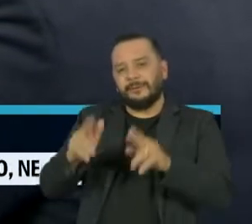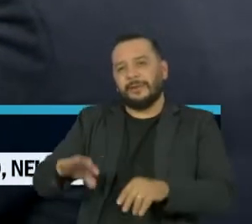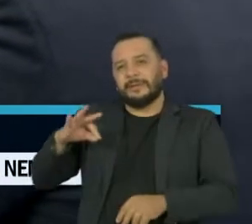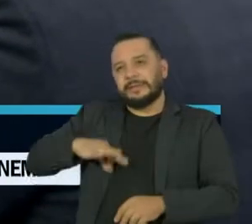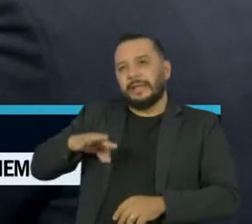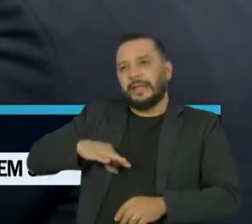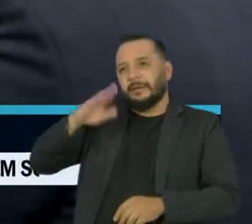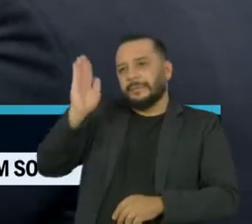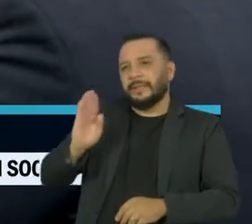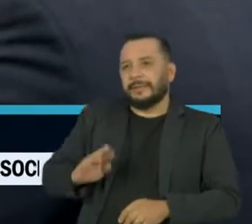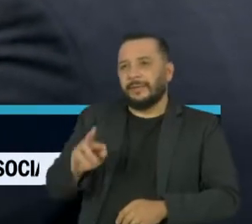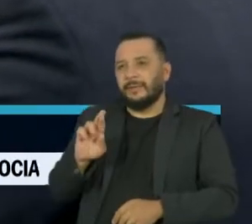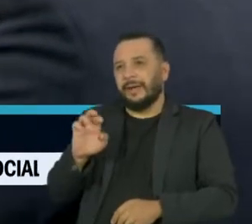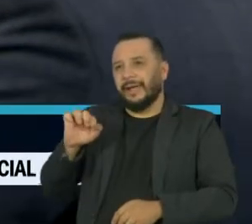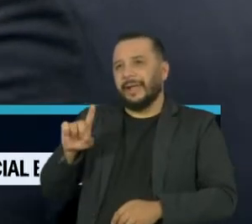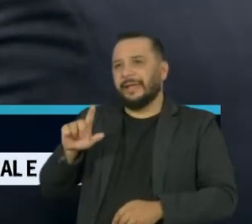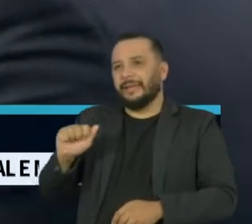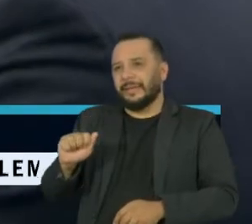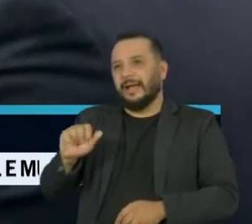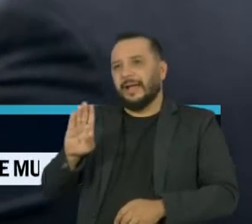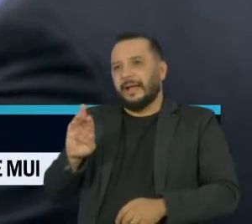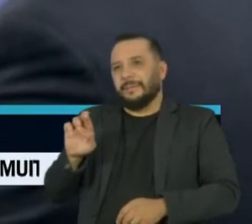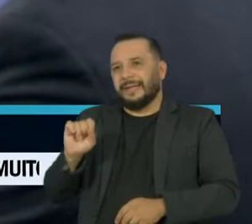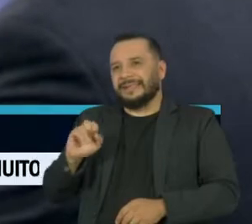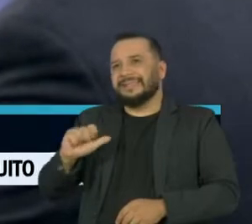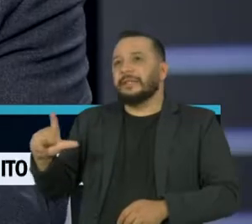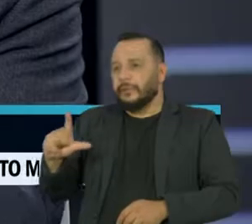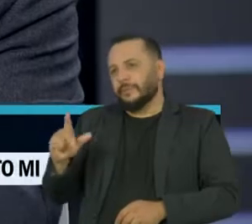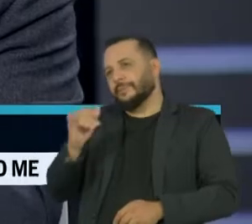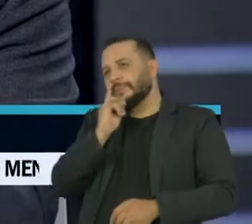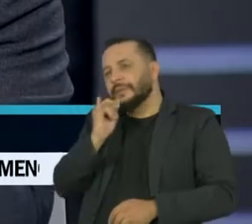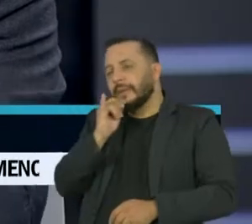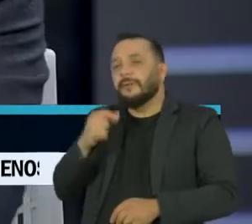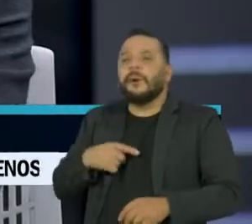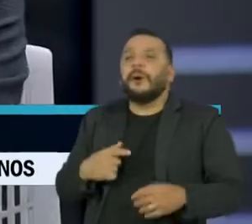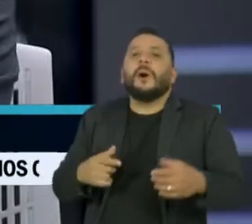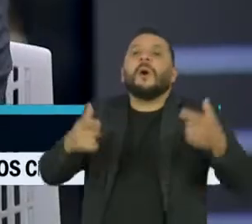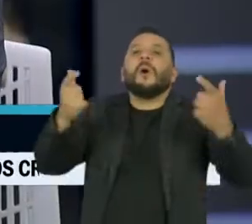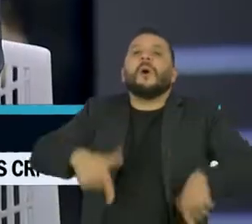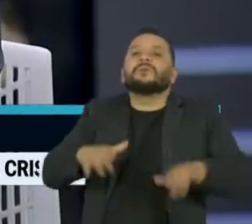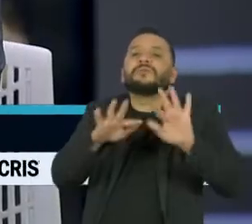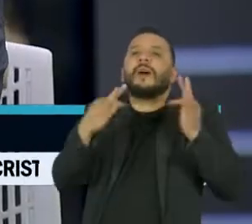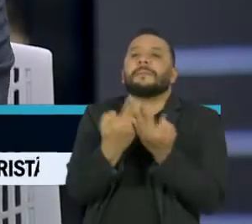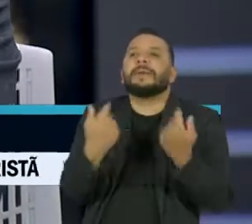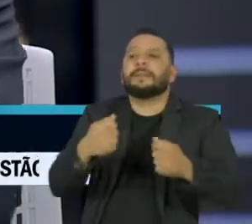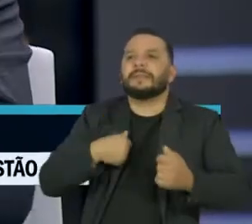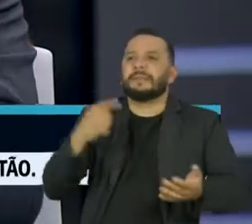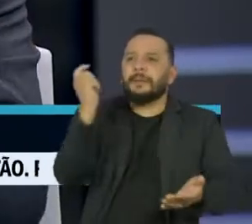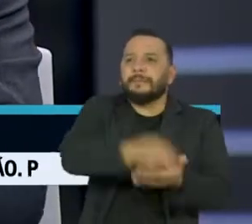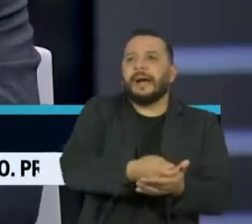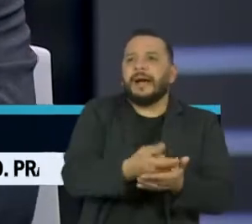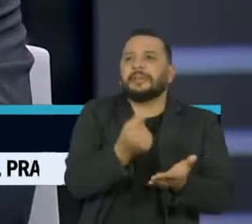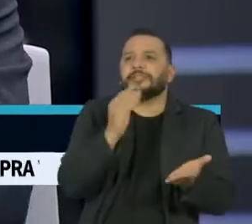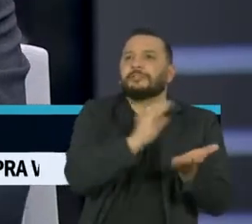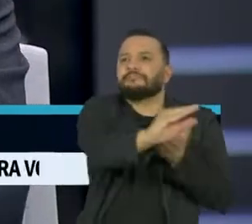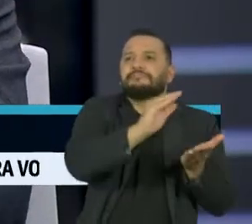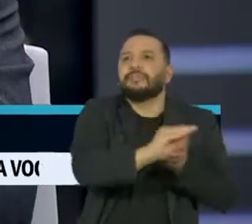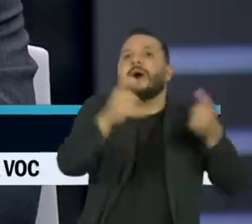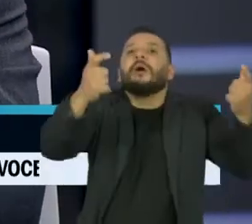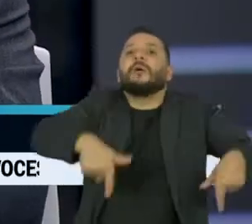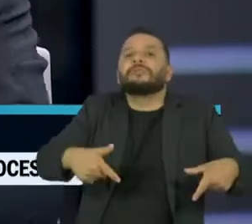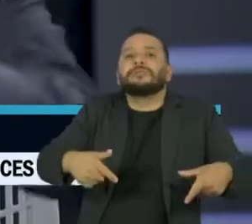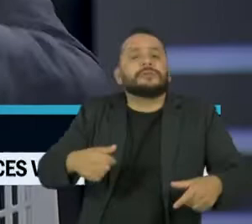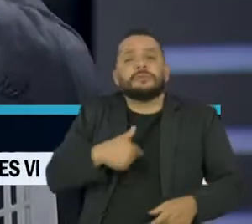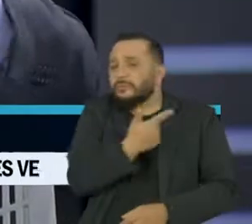as famílias que precisam receber se você não tem as informações precisas não dá para fazer são dois